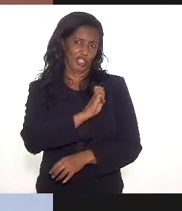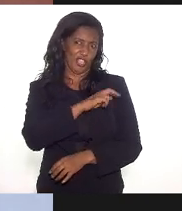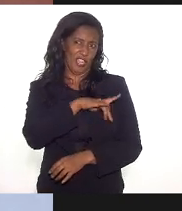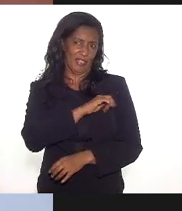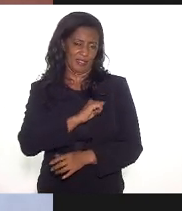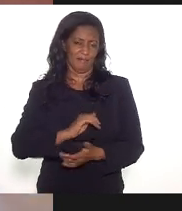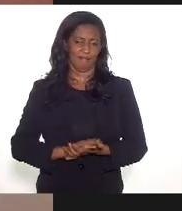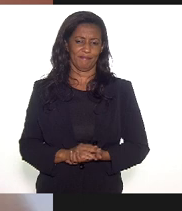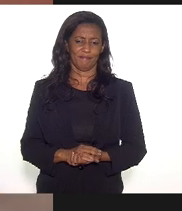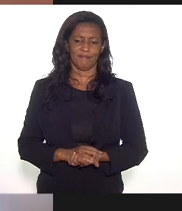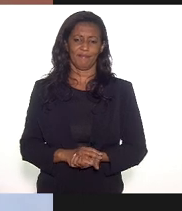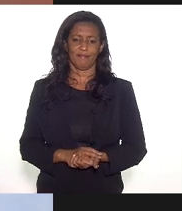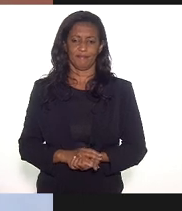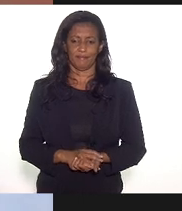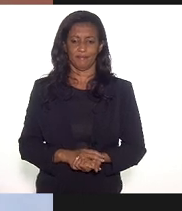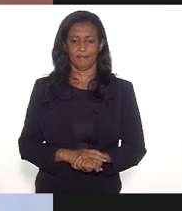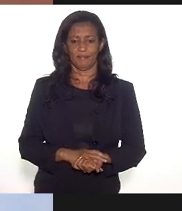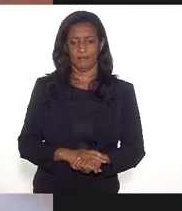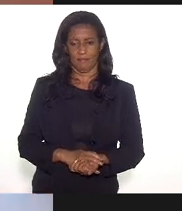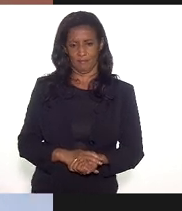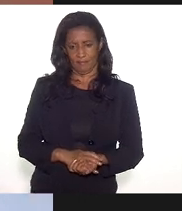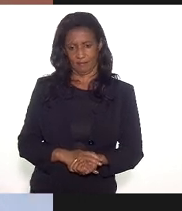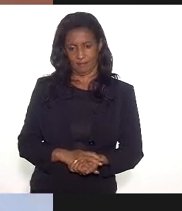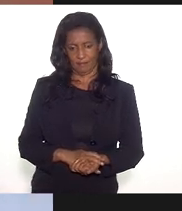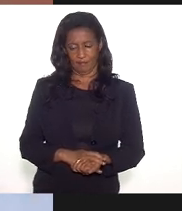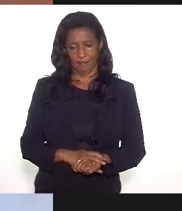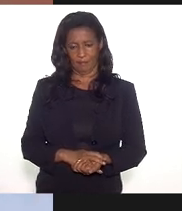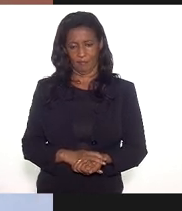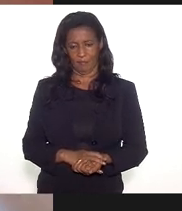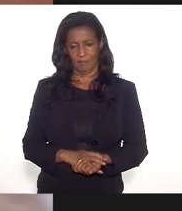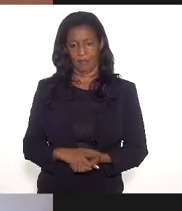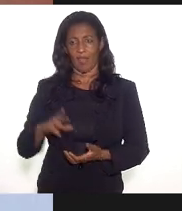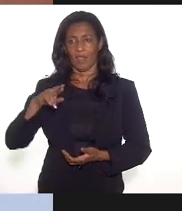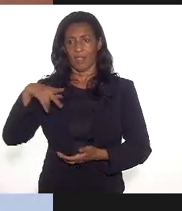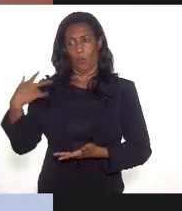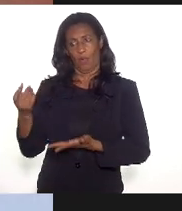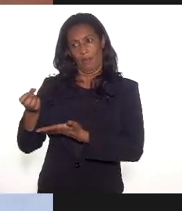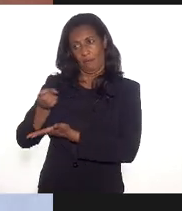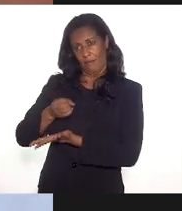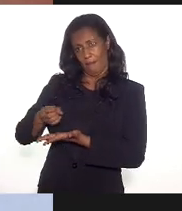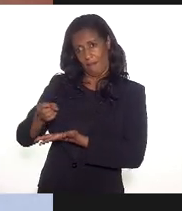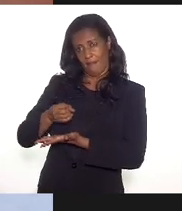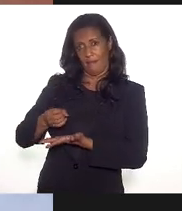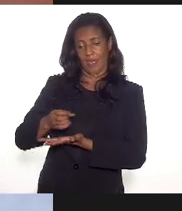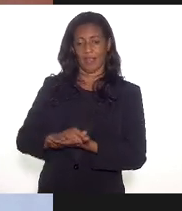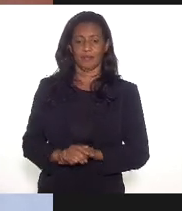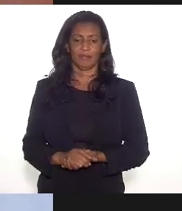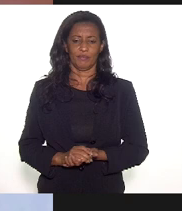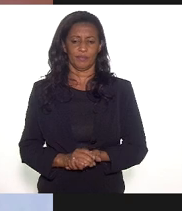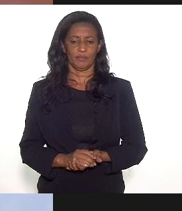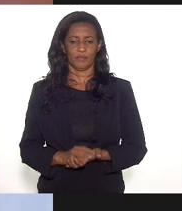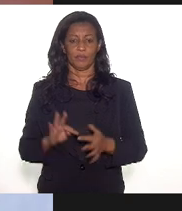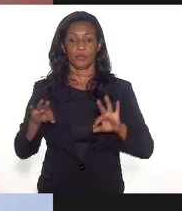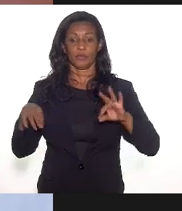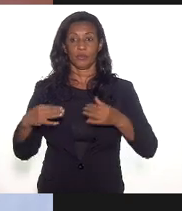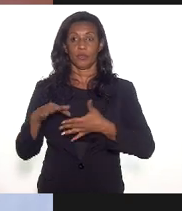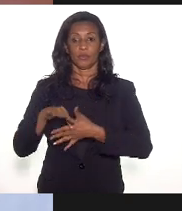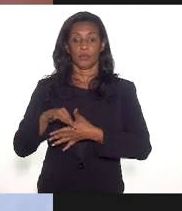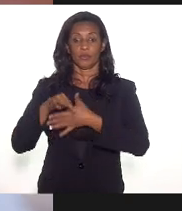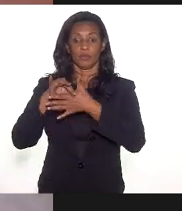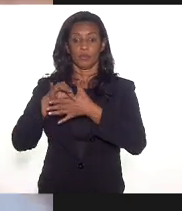né, partidos que não são da base, não são da direita, é de esquerda. Todos os